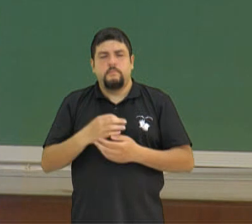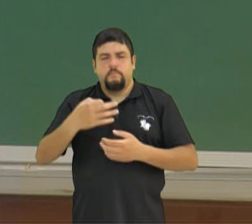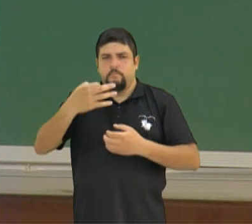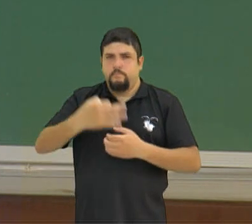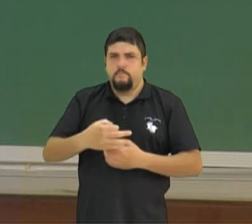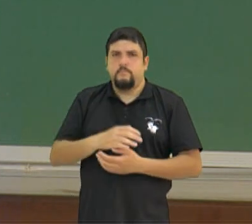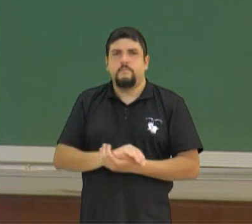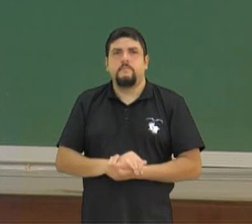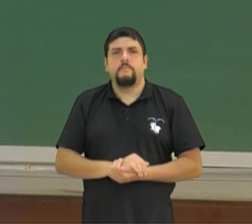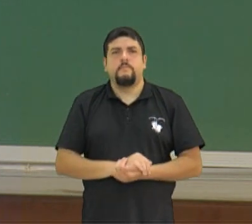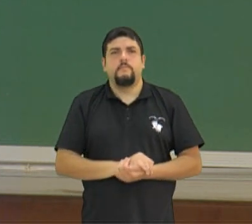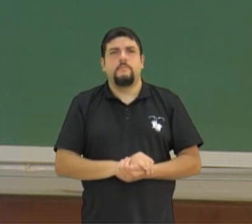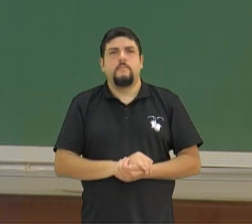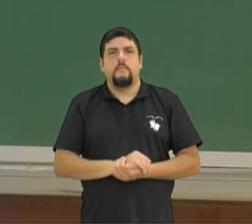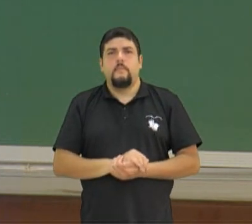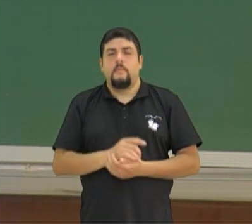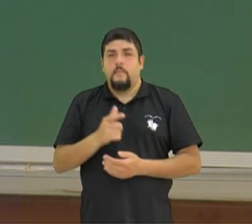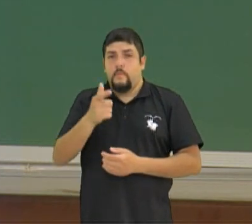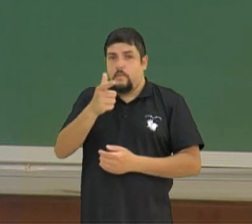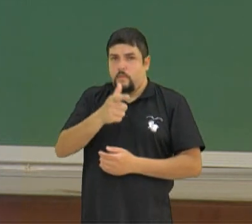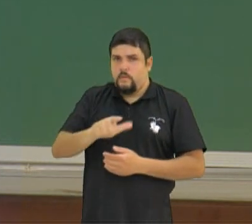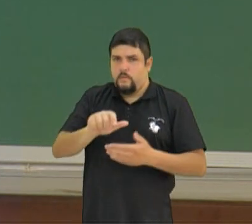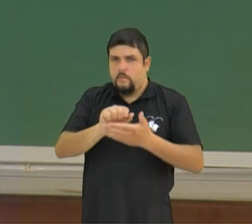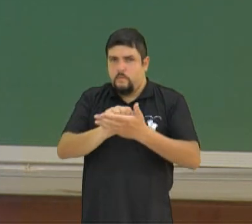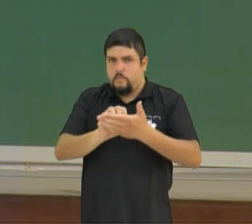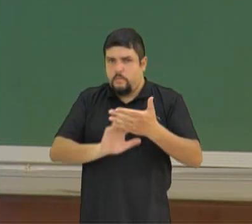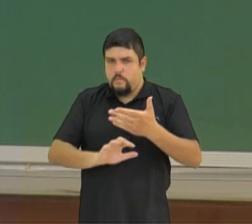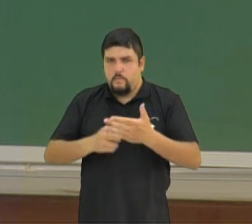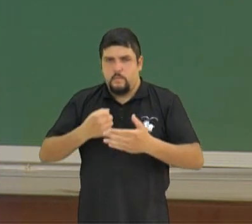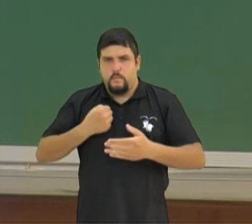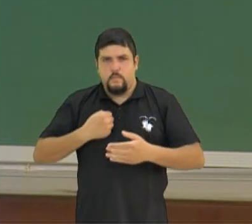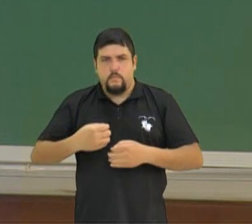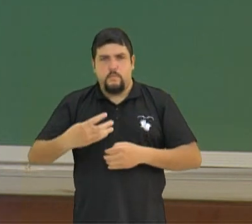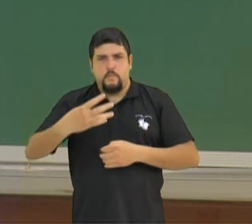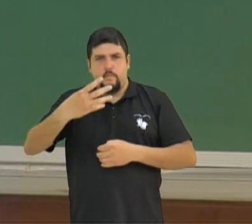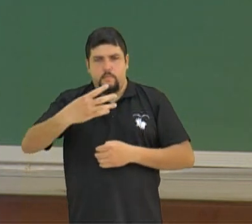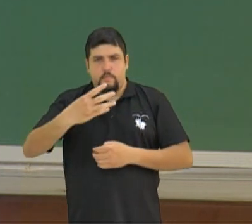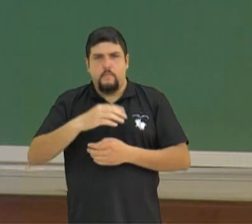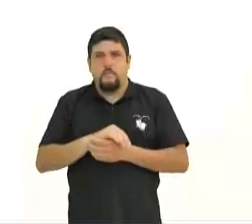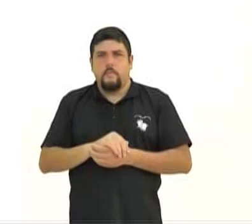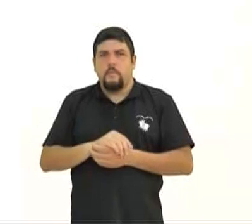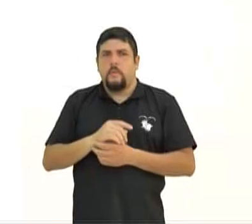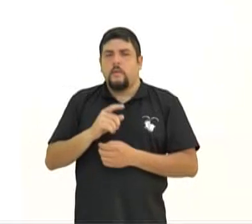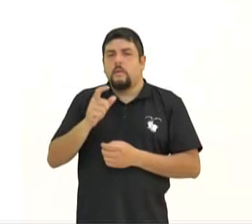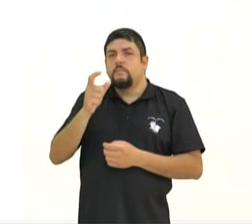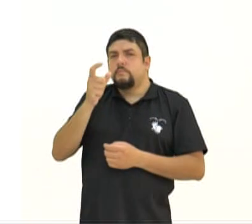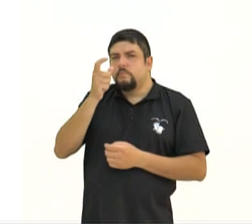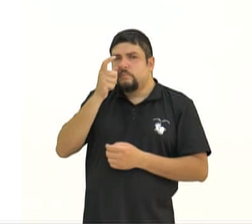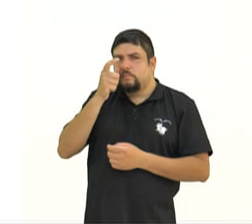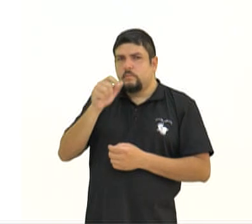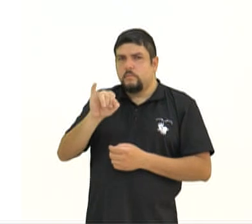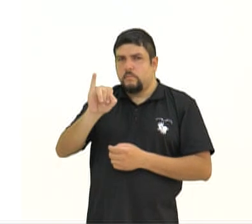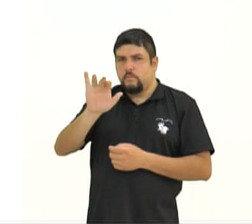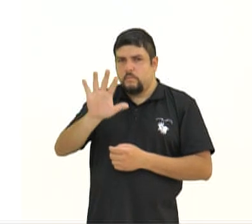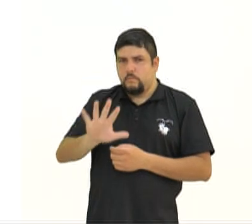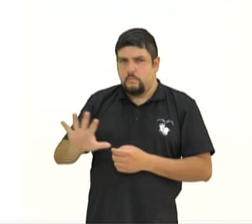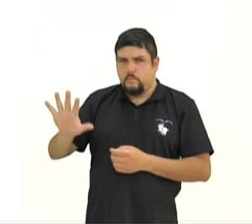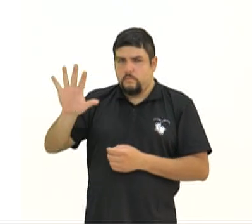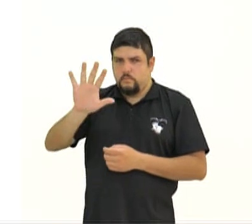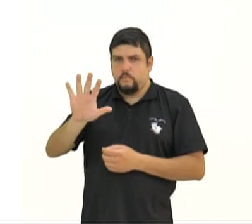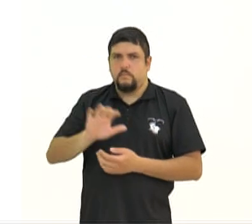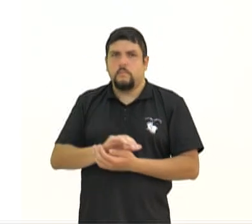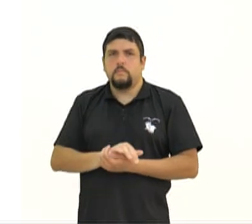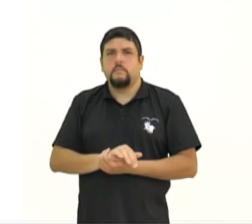sim. Temos mais uma atividade, atividade 4. Mira a imagem, observe bem aí estas